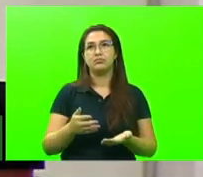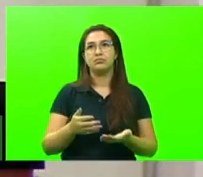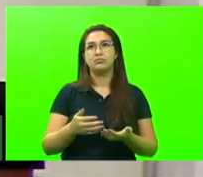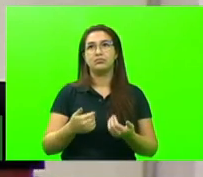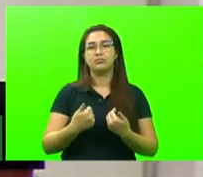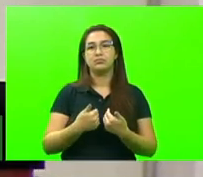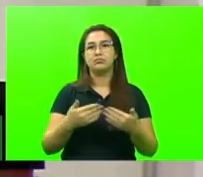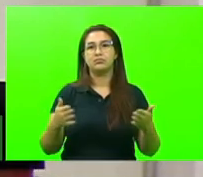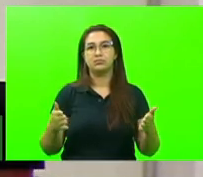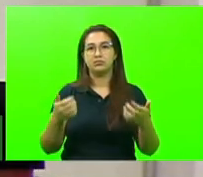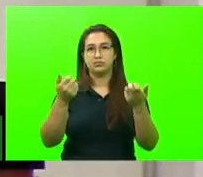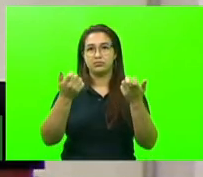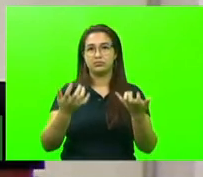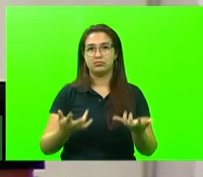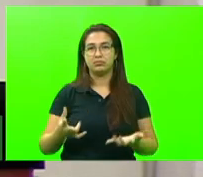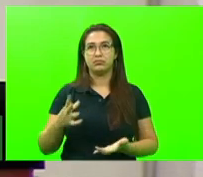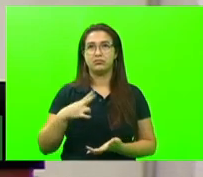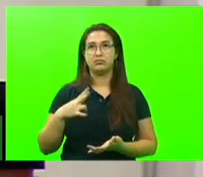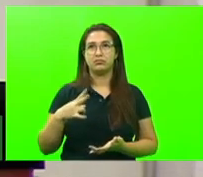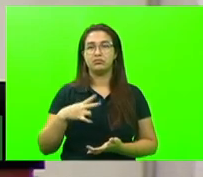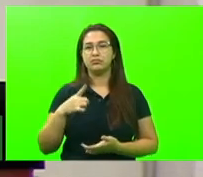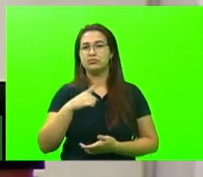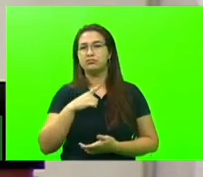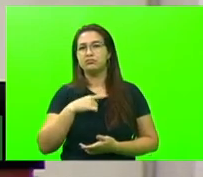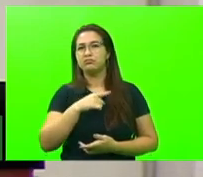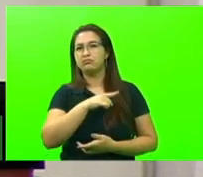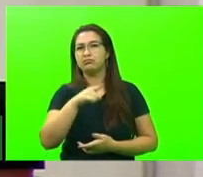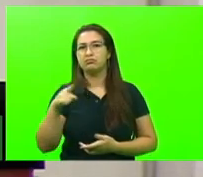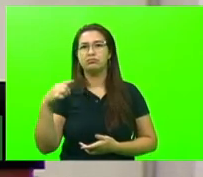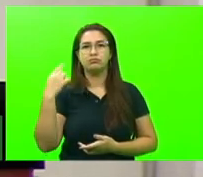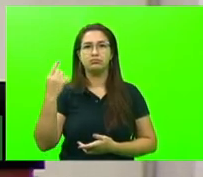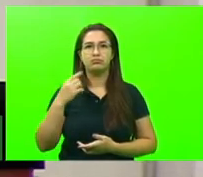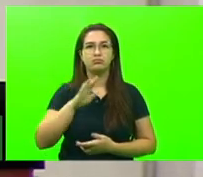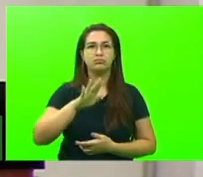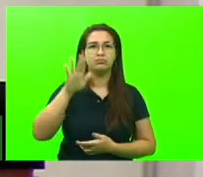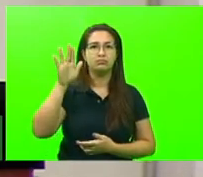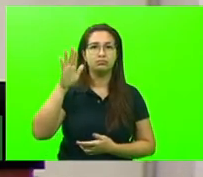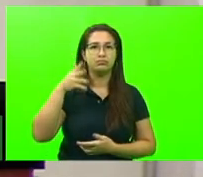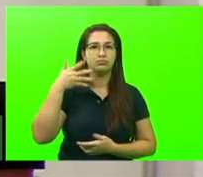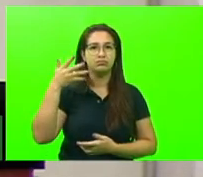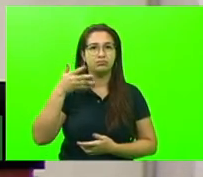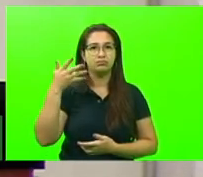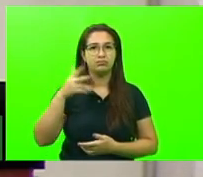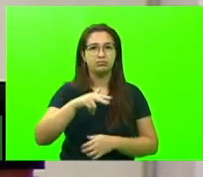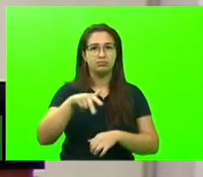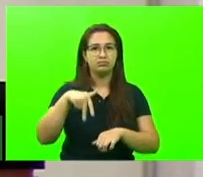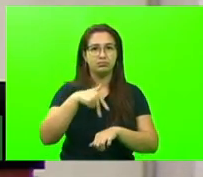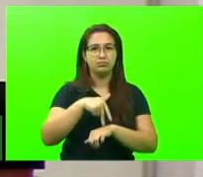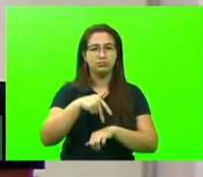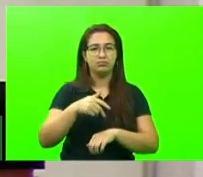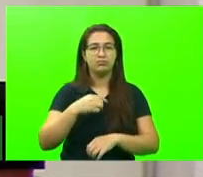Aberto o horário das explicações pessoais. Algum deputado gostaria de fazer uso da palavra?